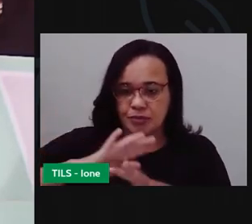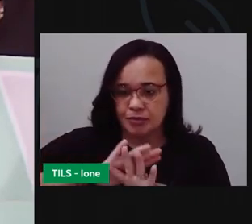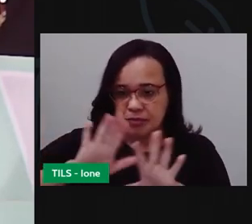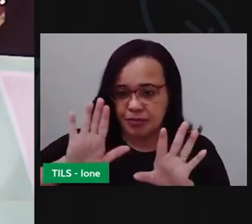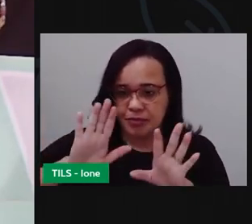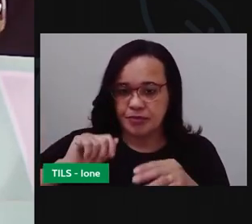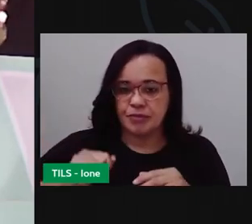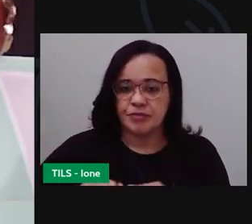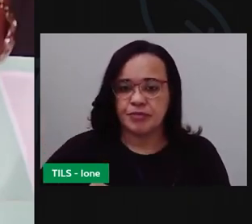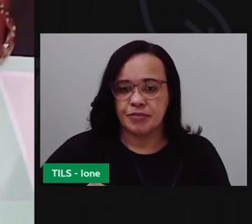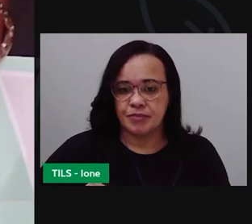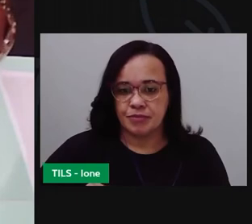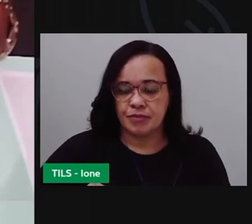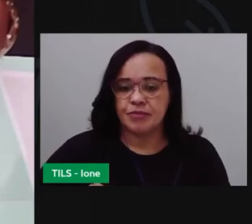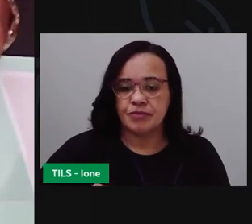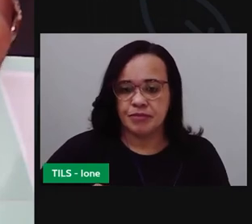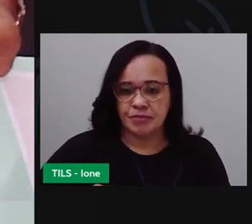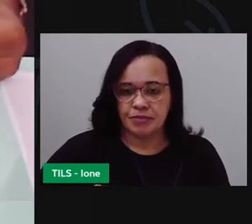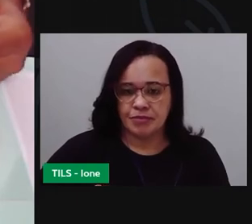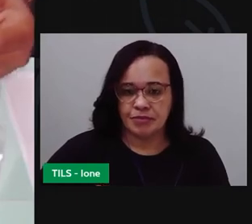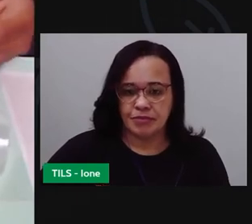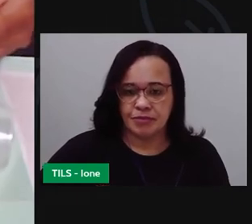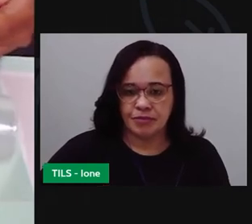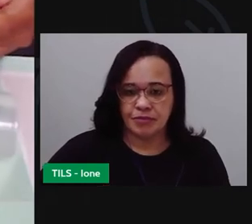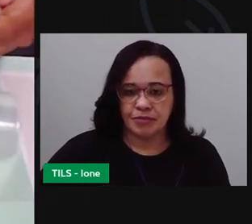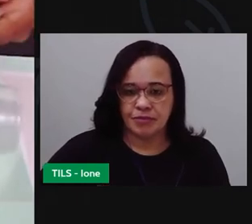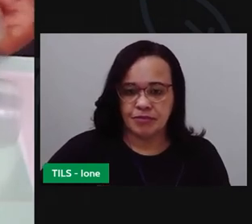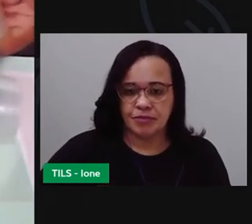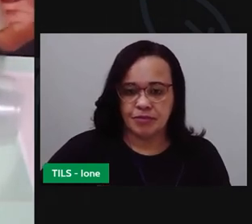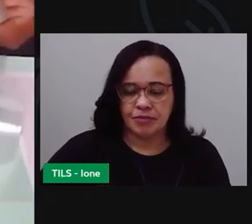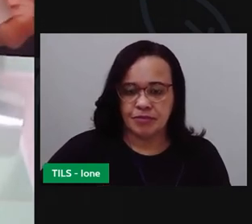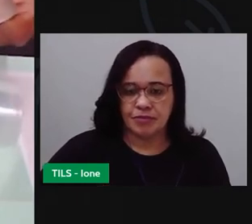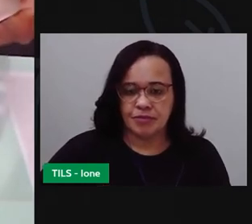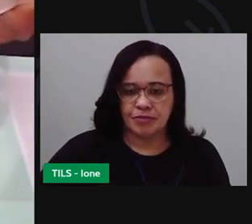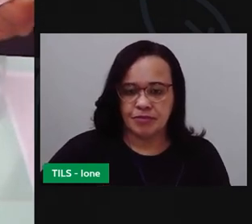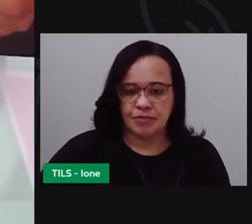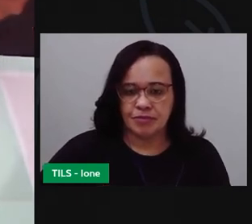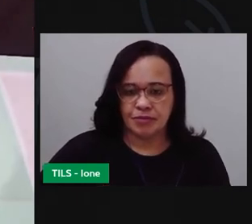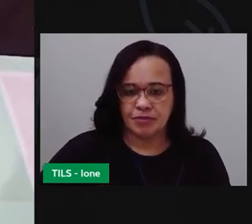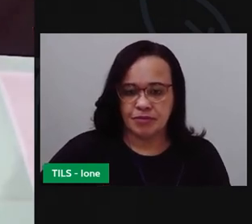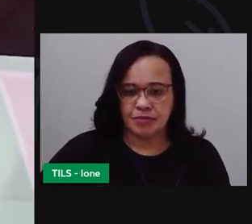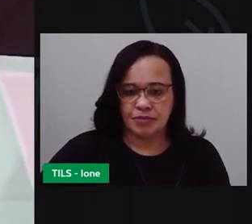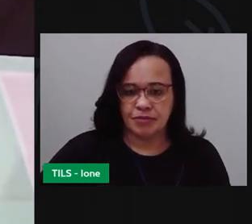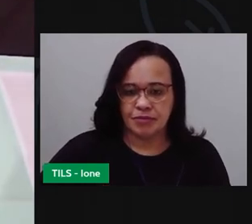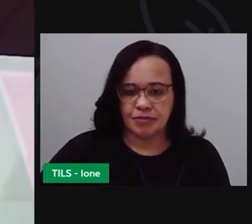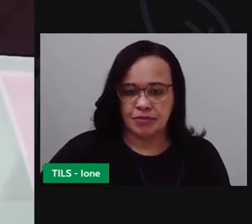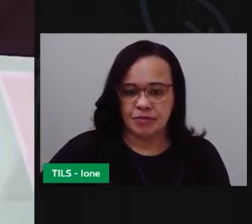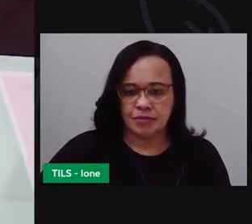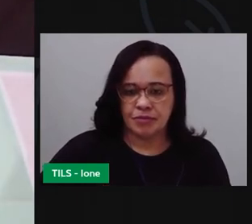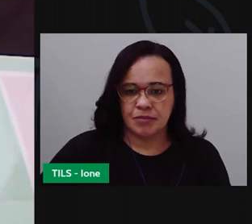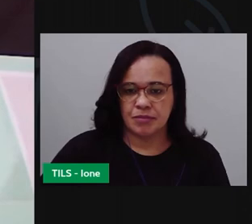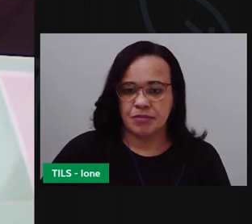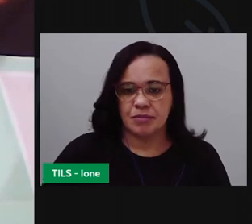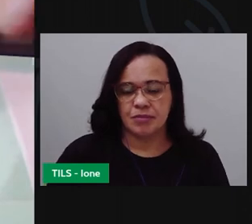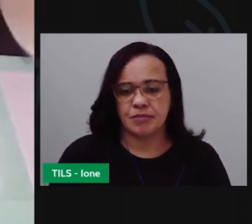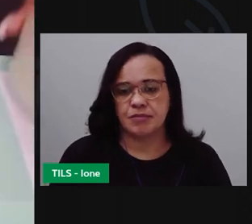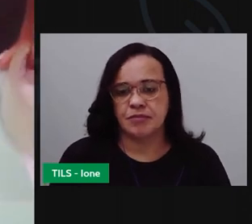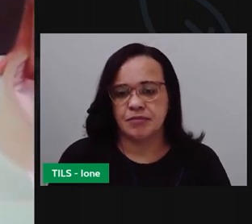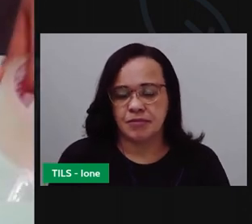eu vou vir aqui com a tesoura para fazer o corte